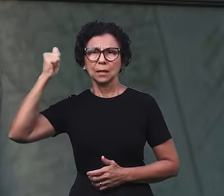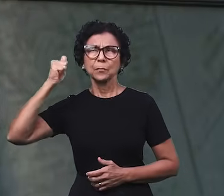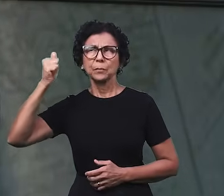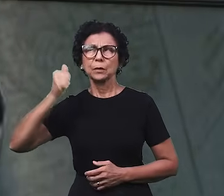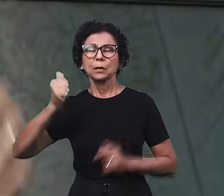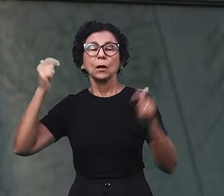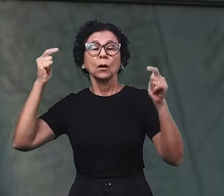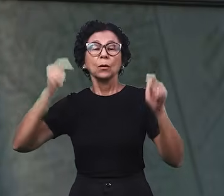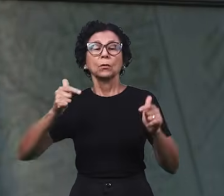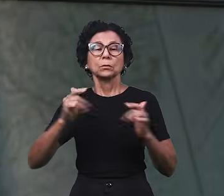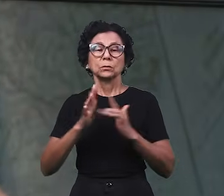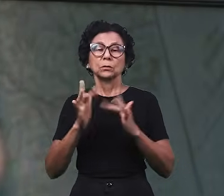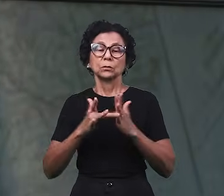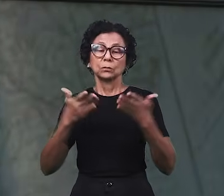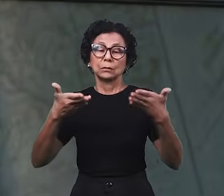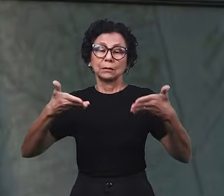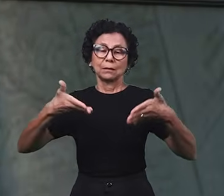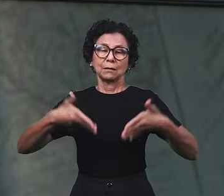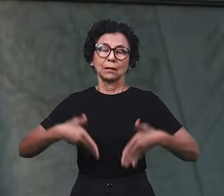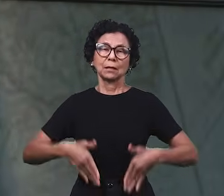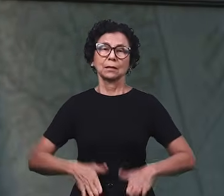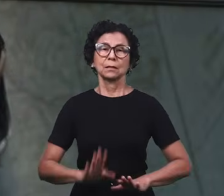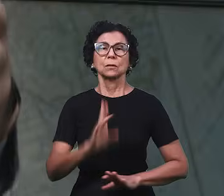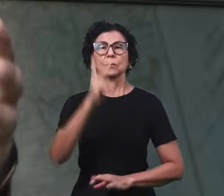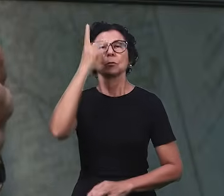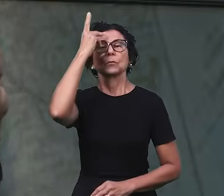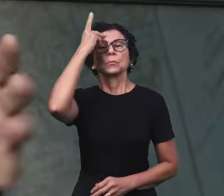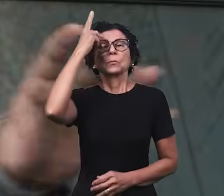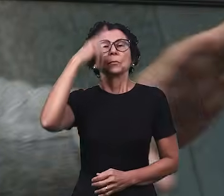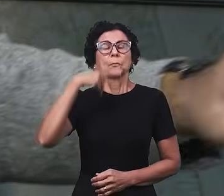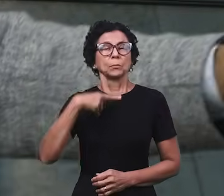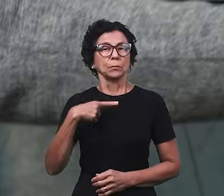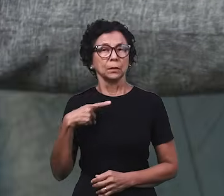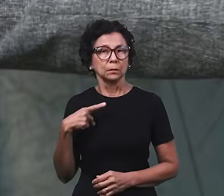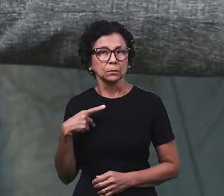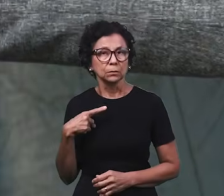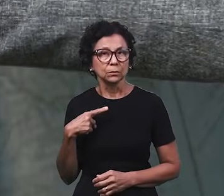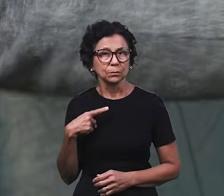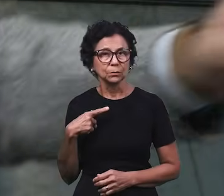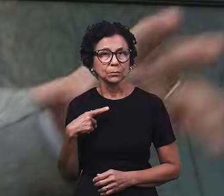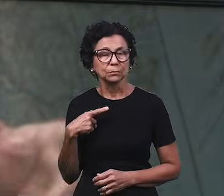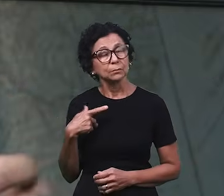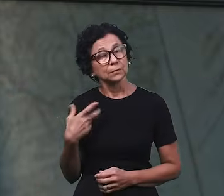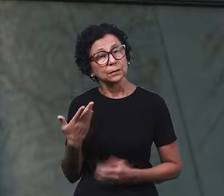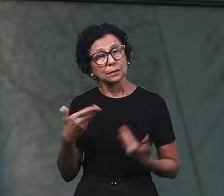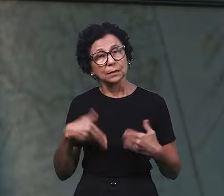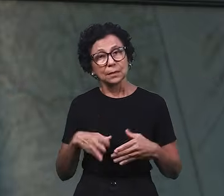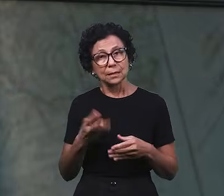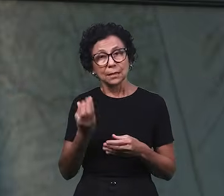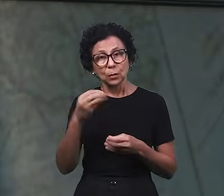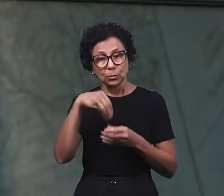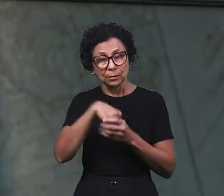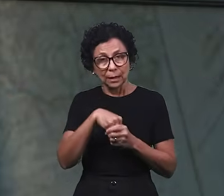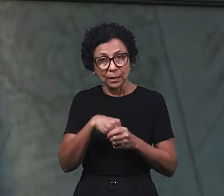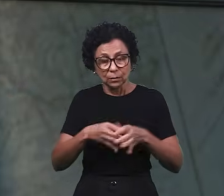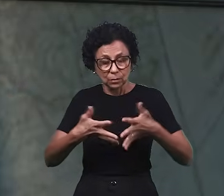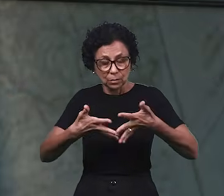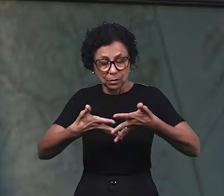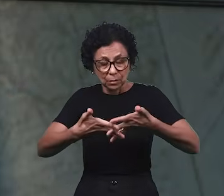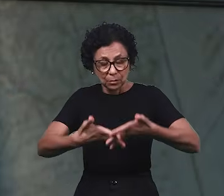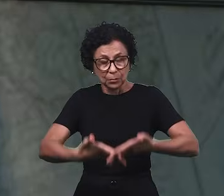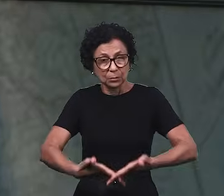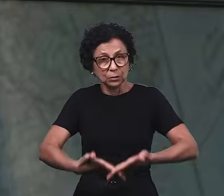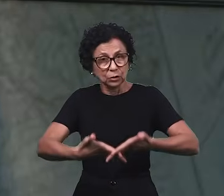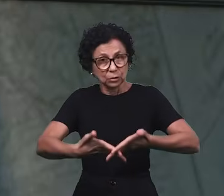Então, o verbo que se fez carne, Jesus então nasce humanamente e ele está aqui numa manjedoura. E